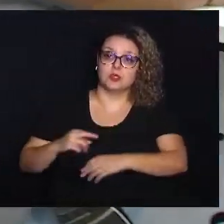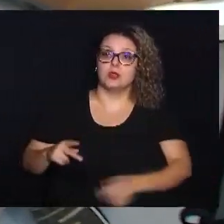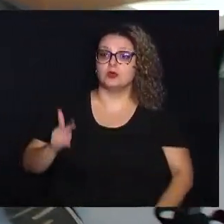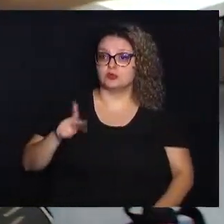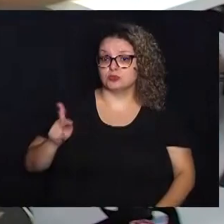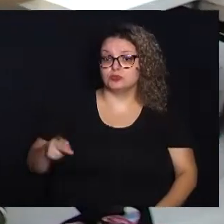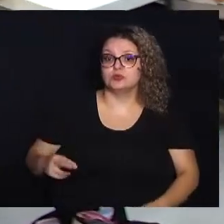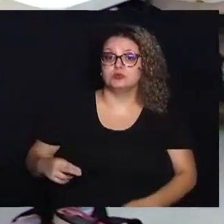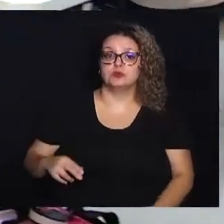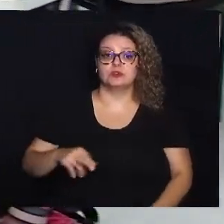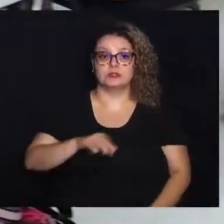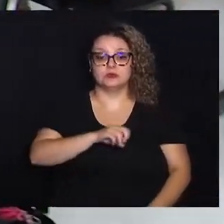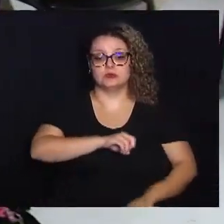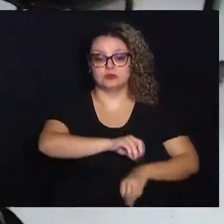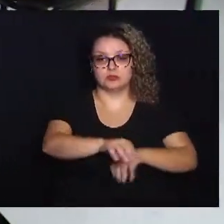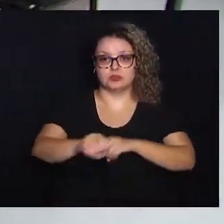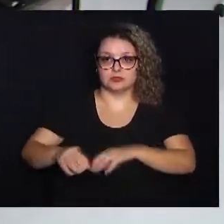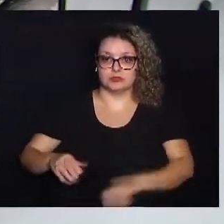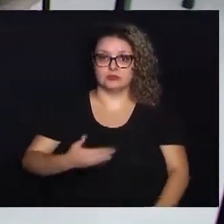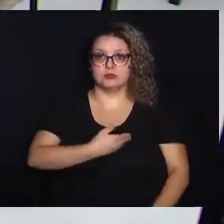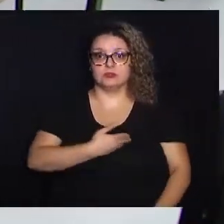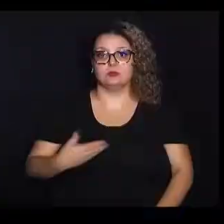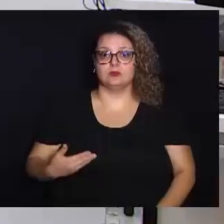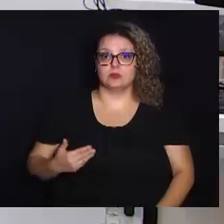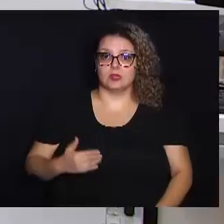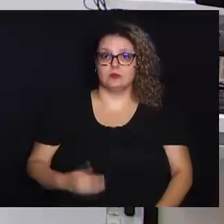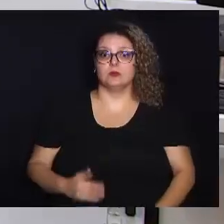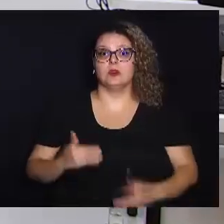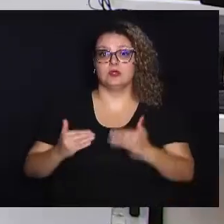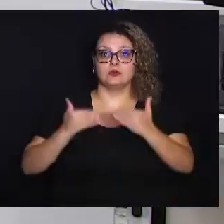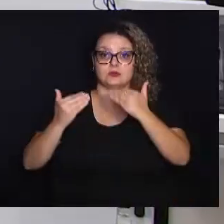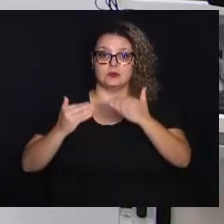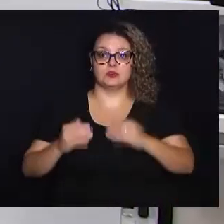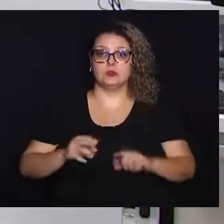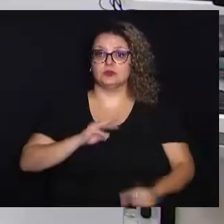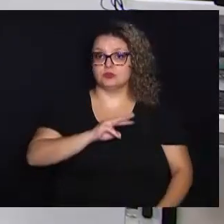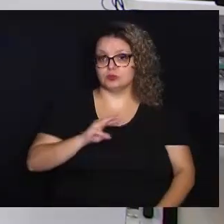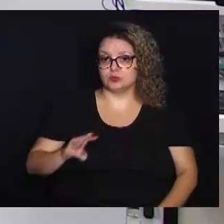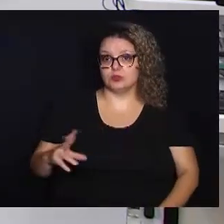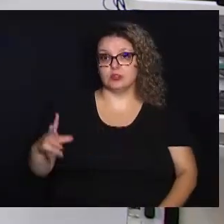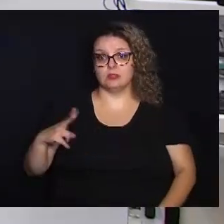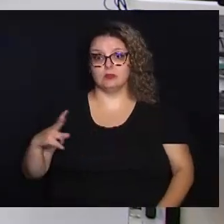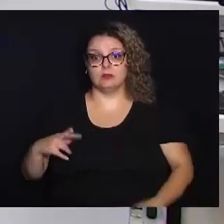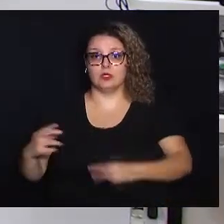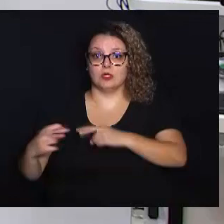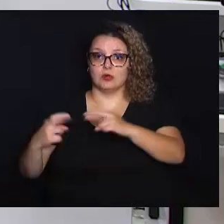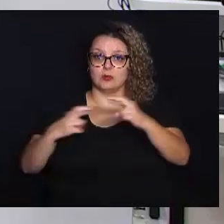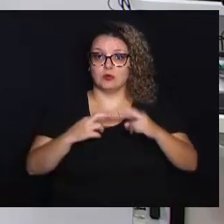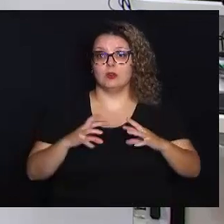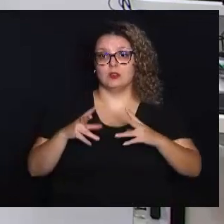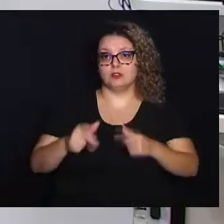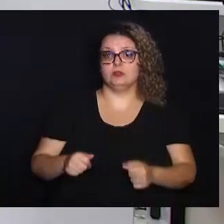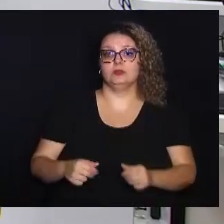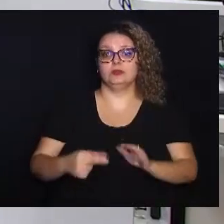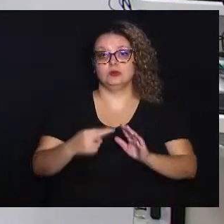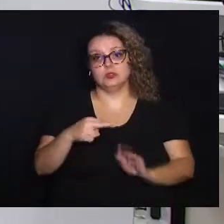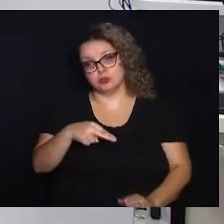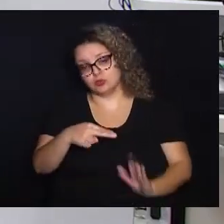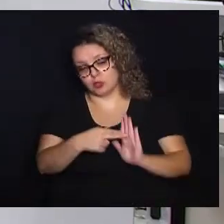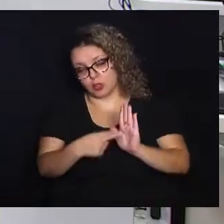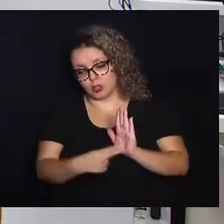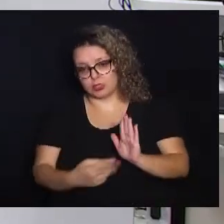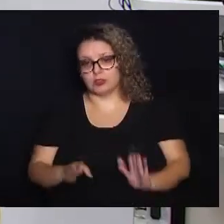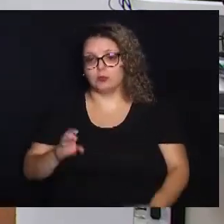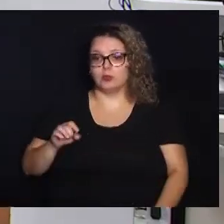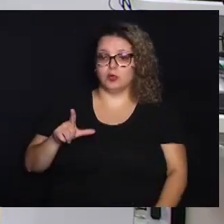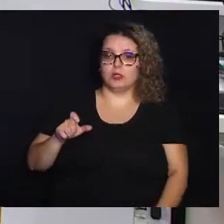estadual a individualizar o ensino aos alunos a gente tá desenvolvendo um site que ele vai individualmente analisar todas as notas